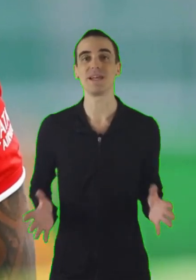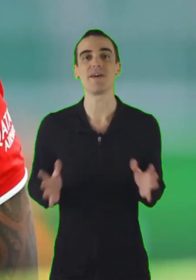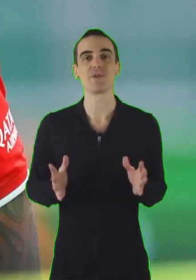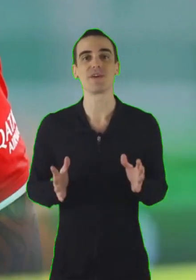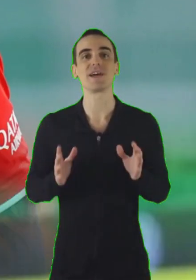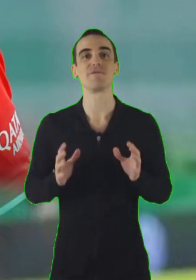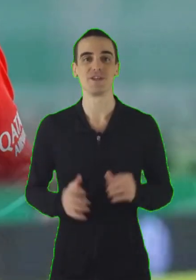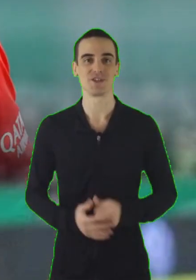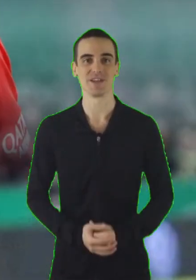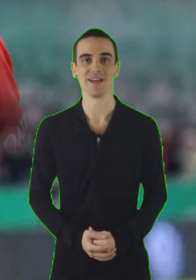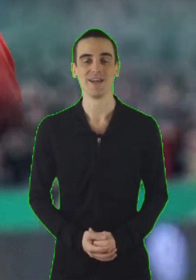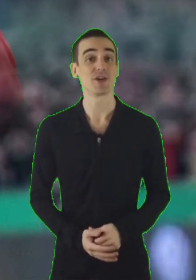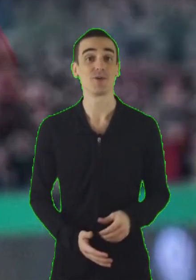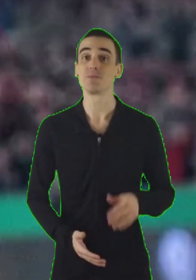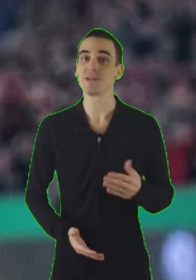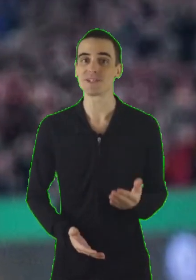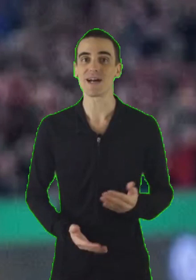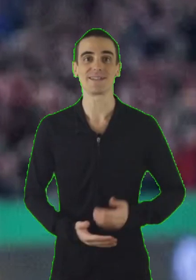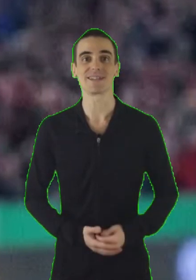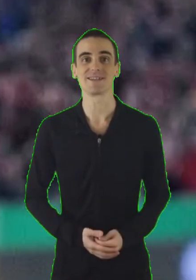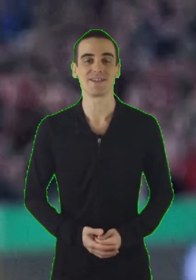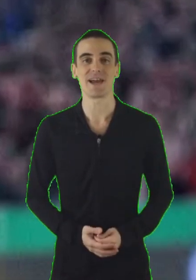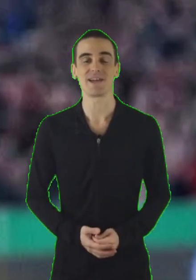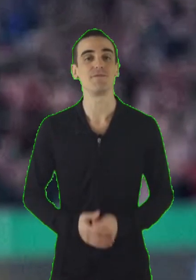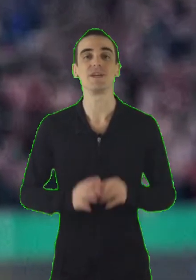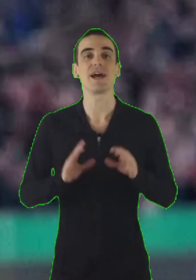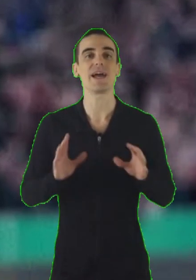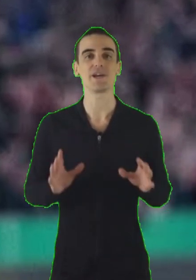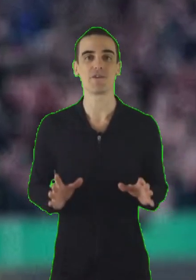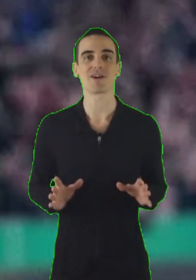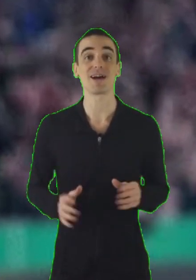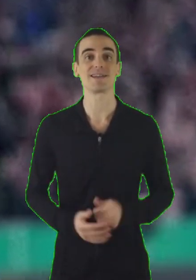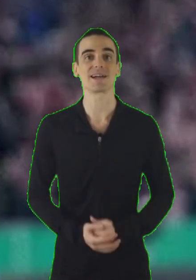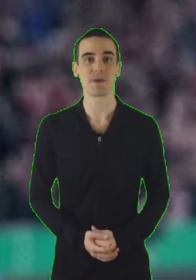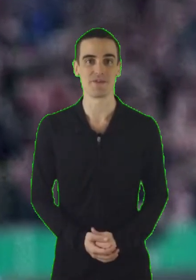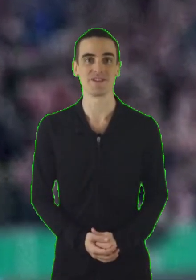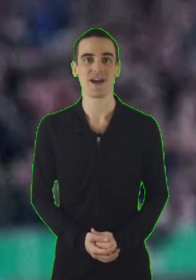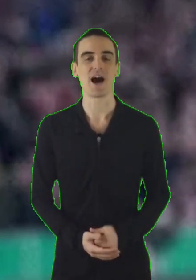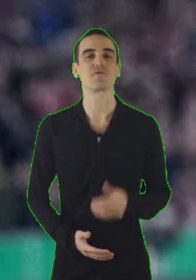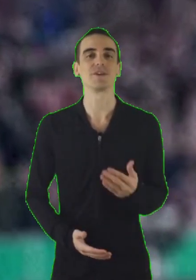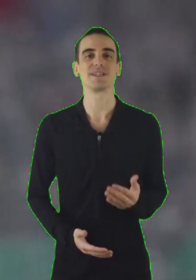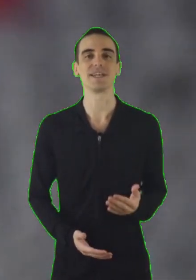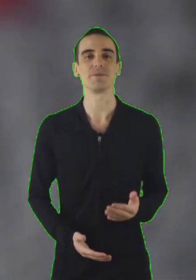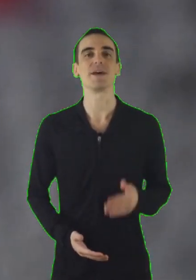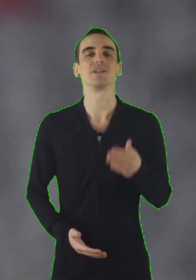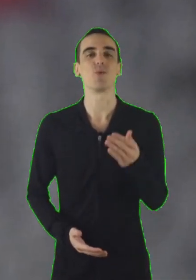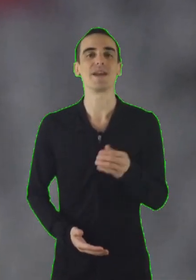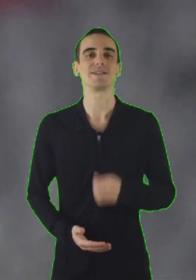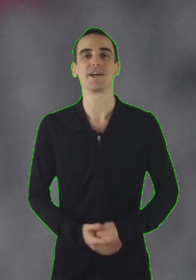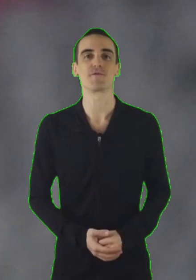torcedor? O que acha do interesse do Cabuloso em reforçar a equipe com Boateng? Deixe sua opinião nos comentários.